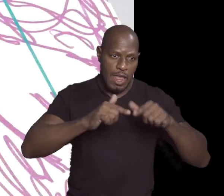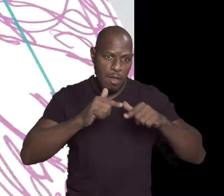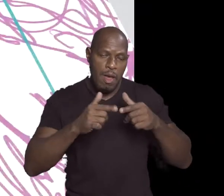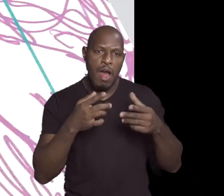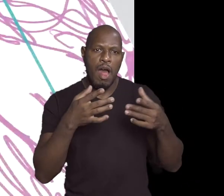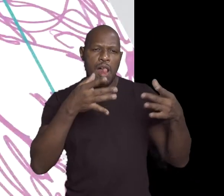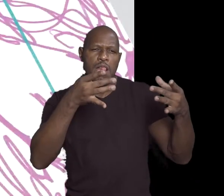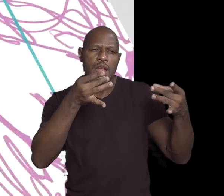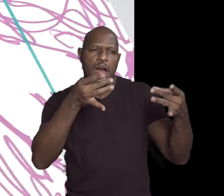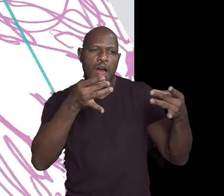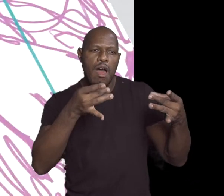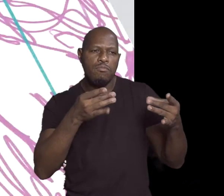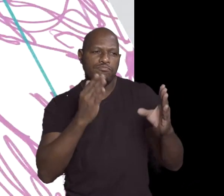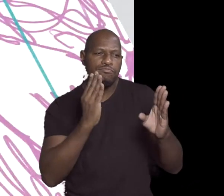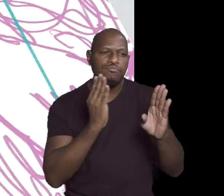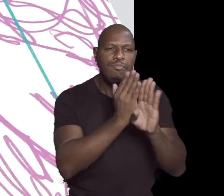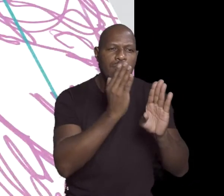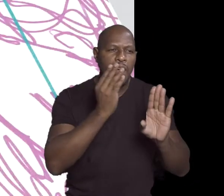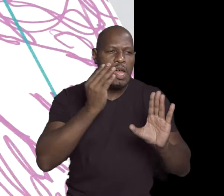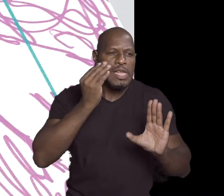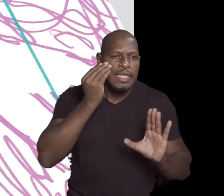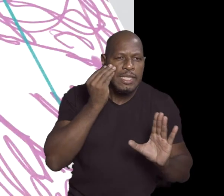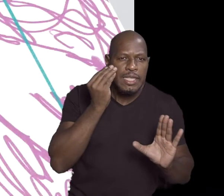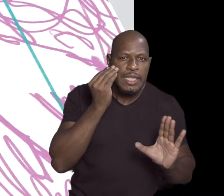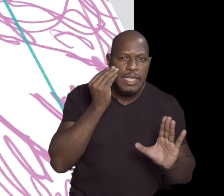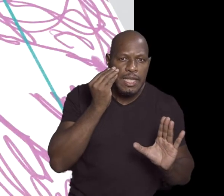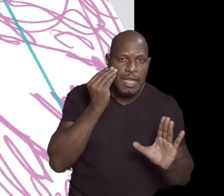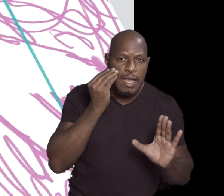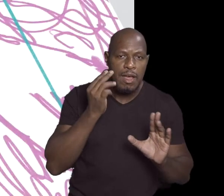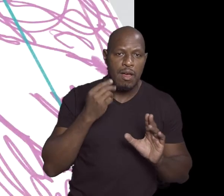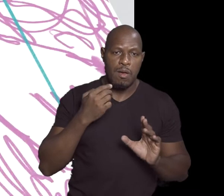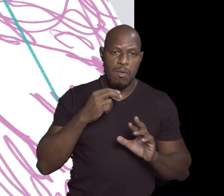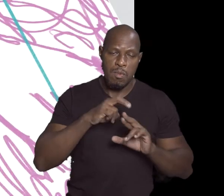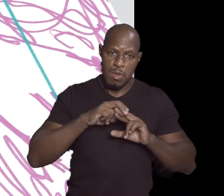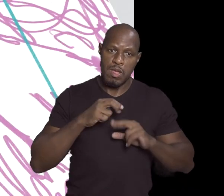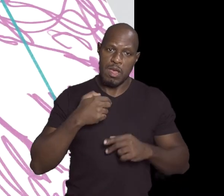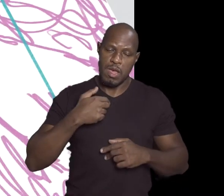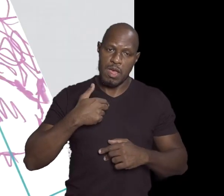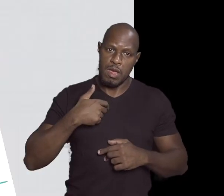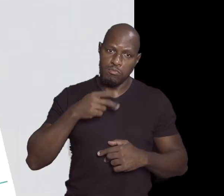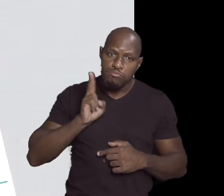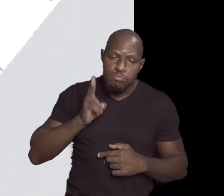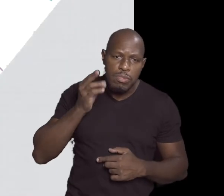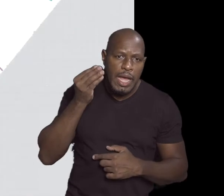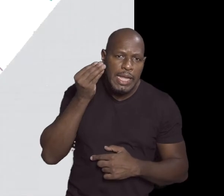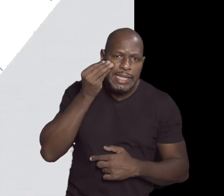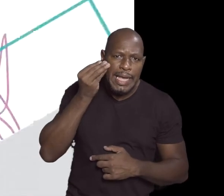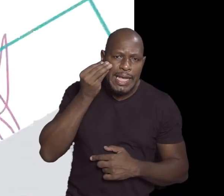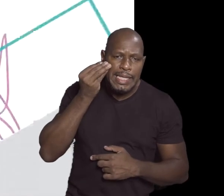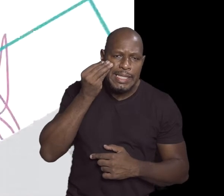estar experimentando. Por isso eu sempre tento